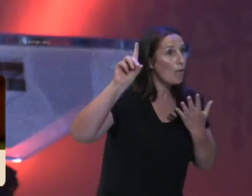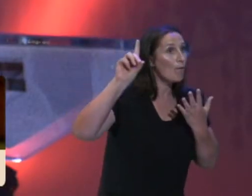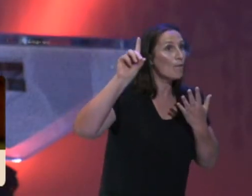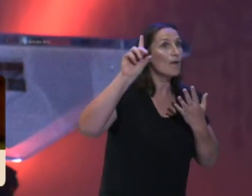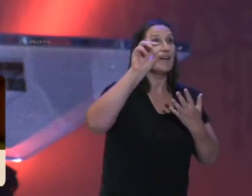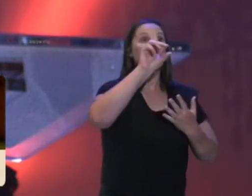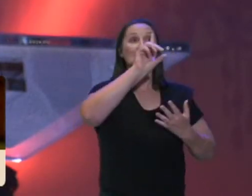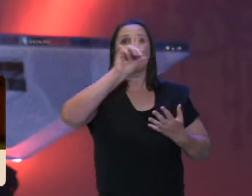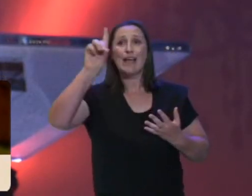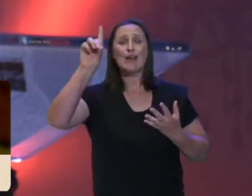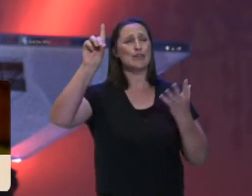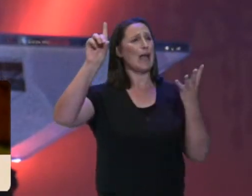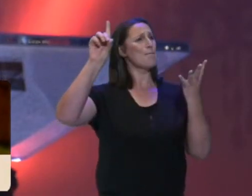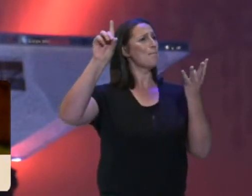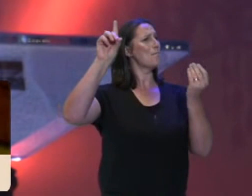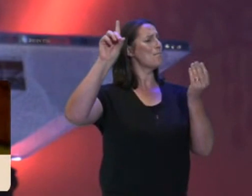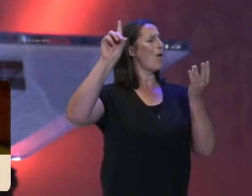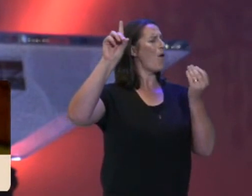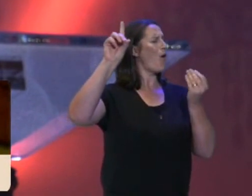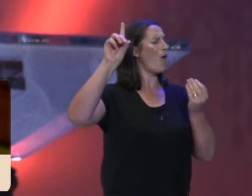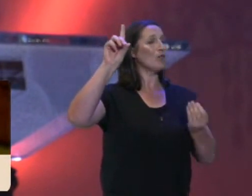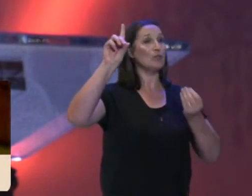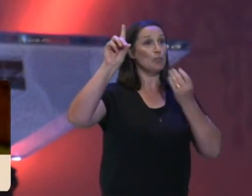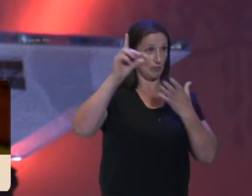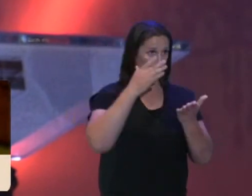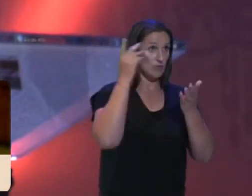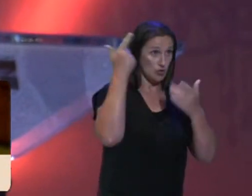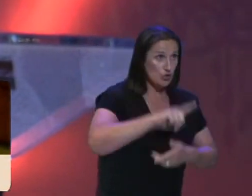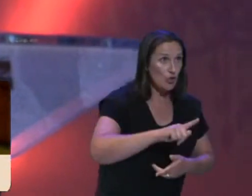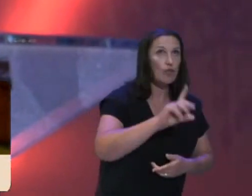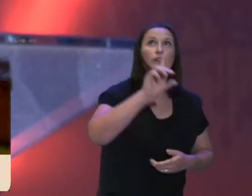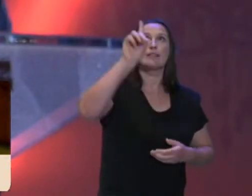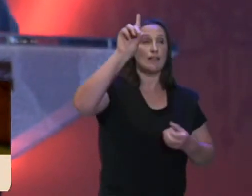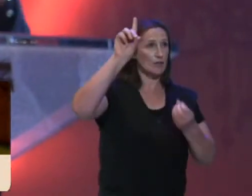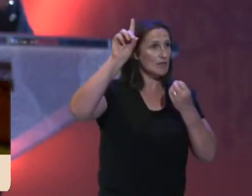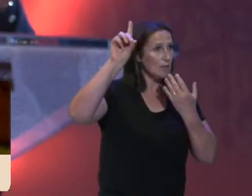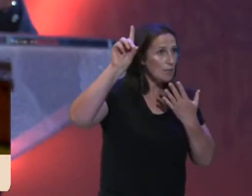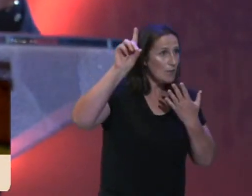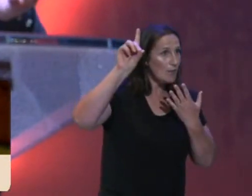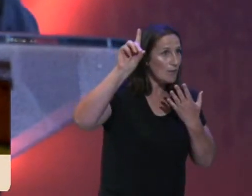Nossa, vocês esqueceram, né? Vamos começar de novo? Deus é bom.